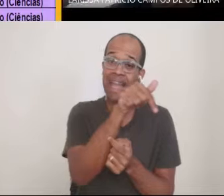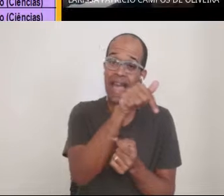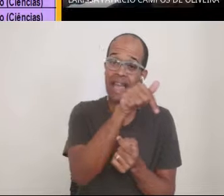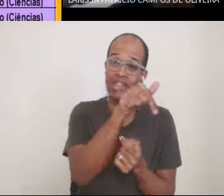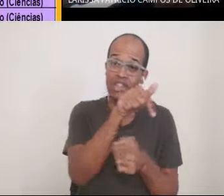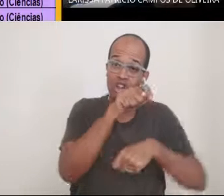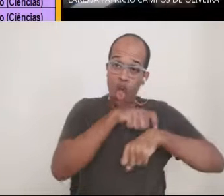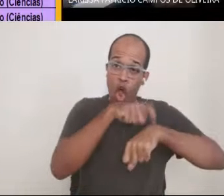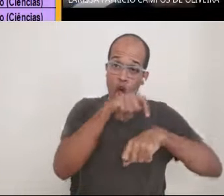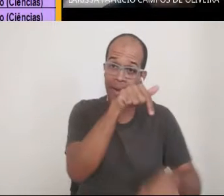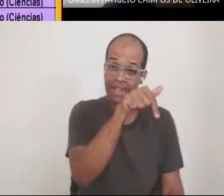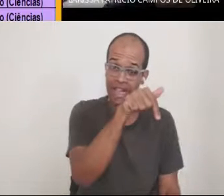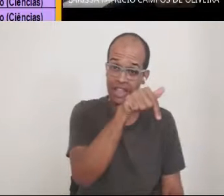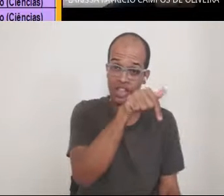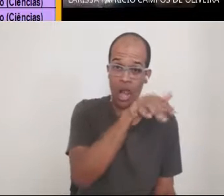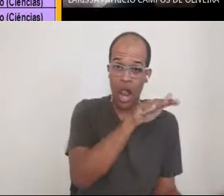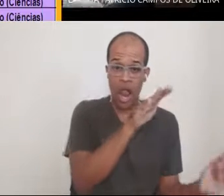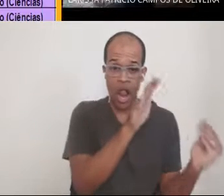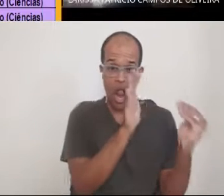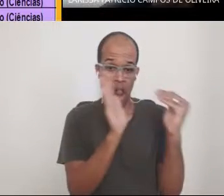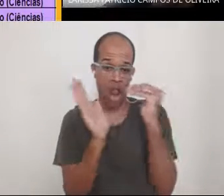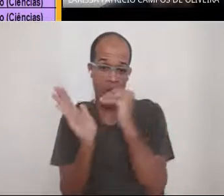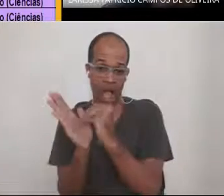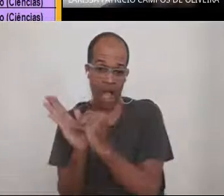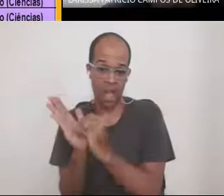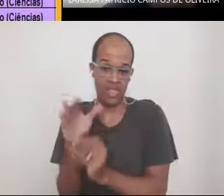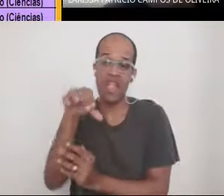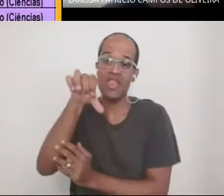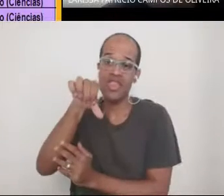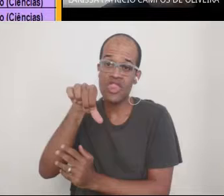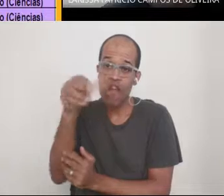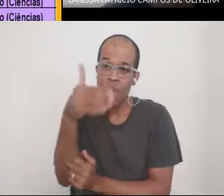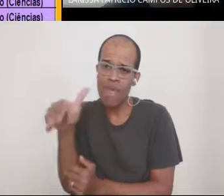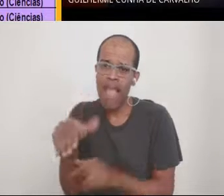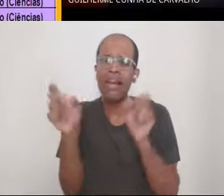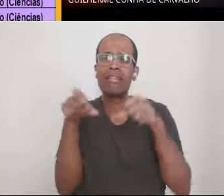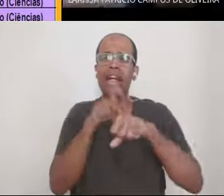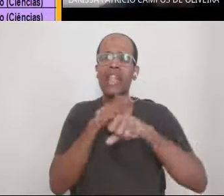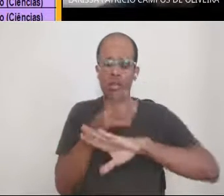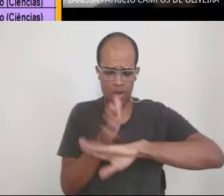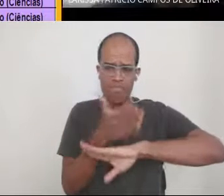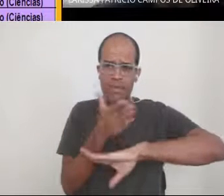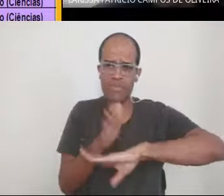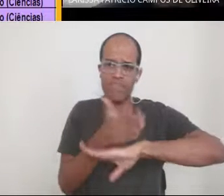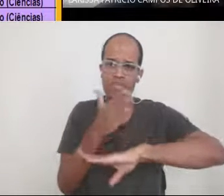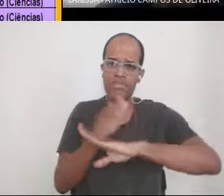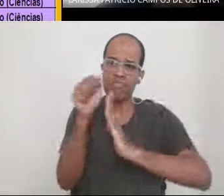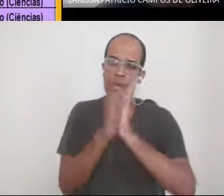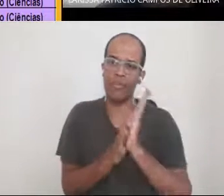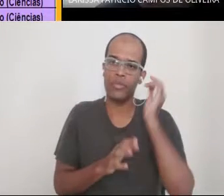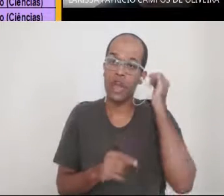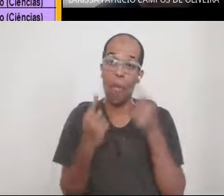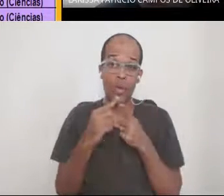e em todos os outros horários, tempo para realizar as atividades que os professores passam. Perfeito. Entendeu? Porque assim, não é só o Meet